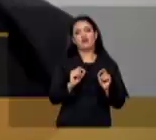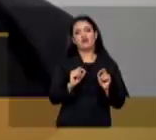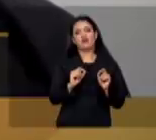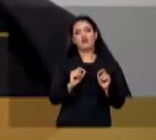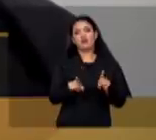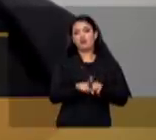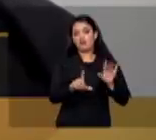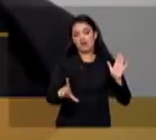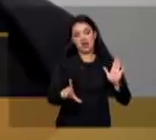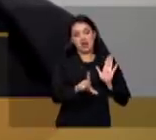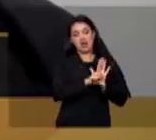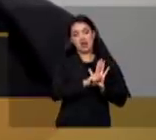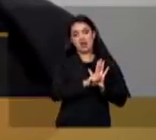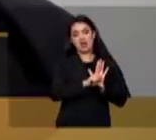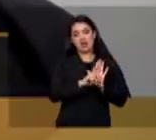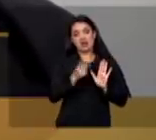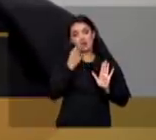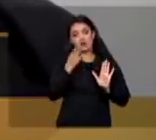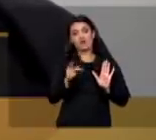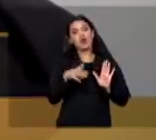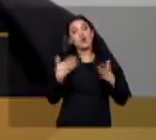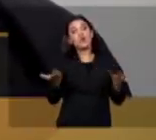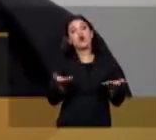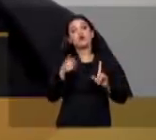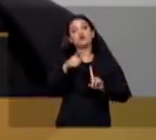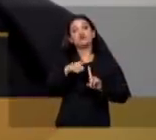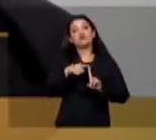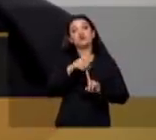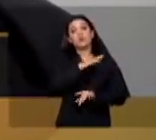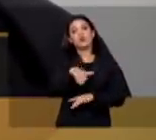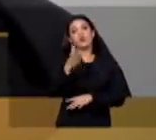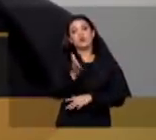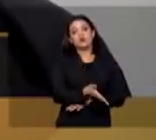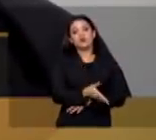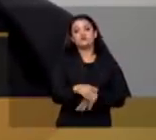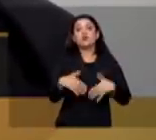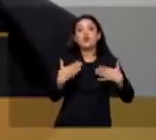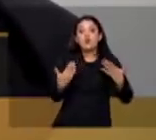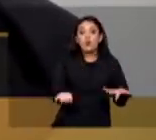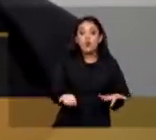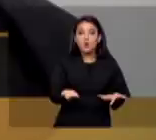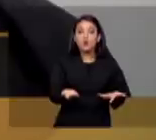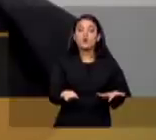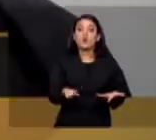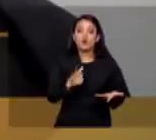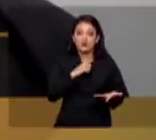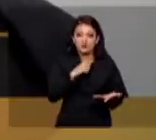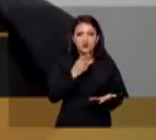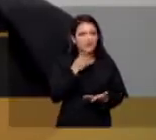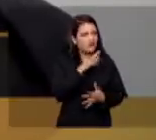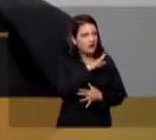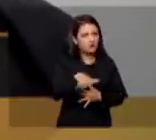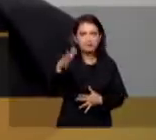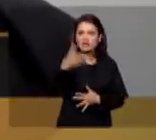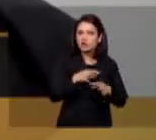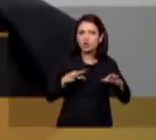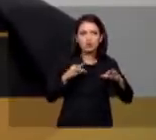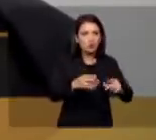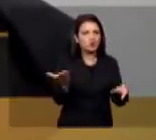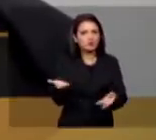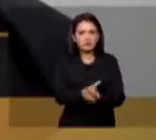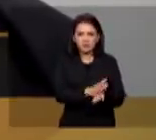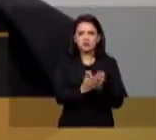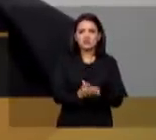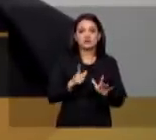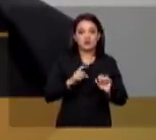lei não afirma que o tipo de nulidade se trata, de modo que, ao se aplicar a presunção de nulidade absoluta dos autos, defendida